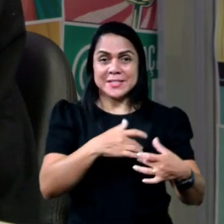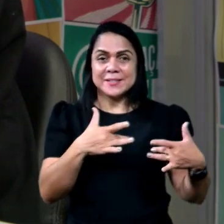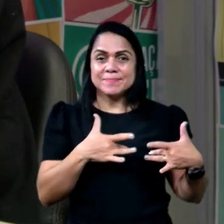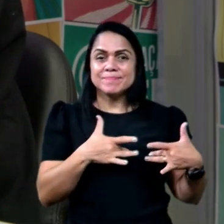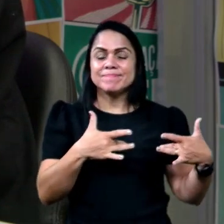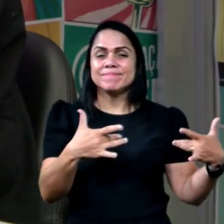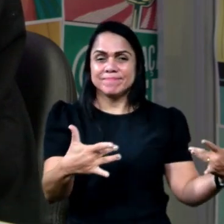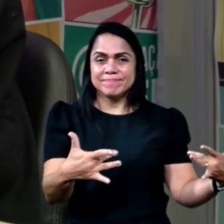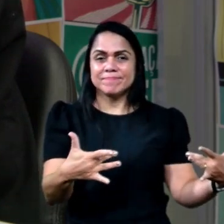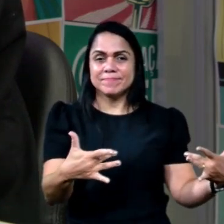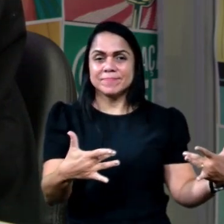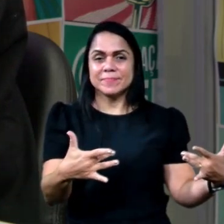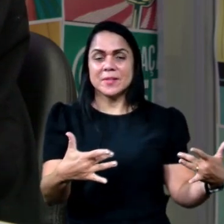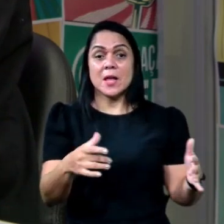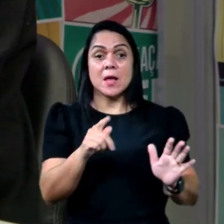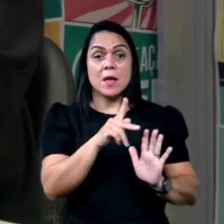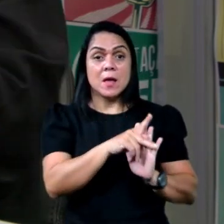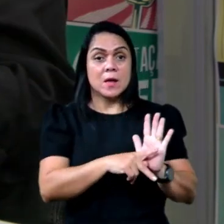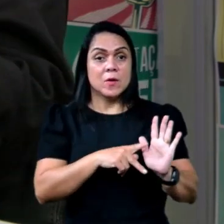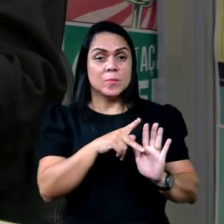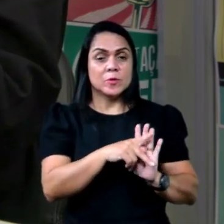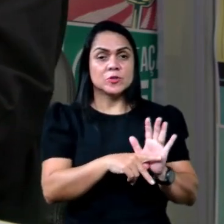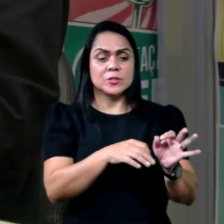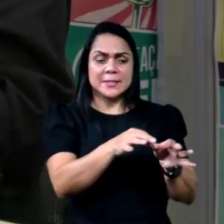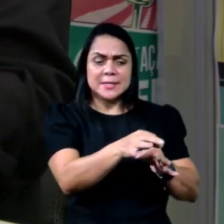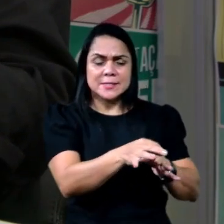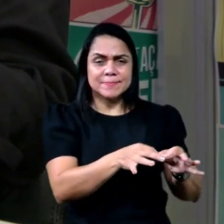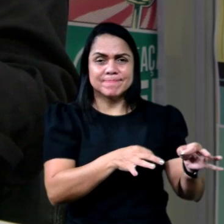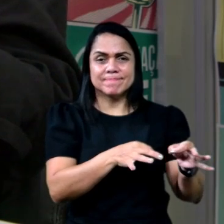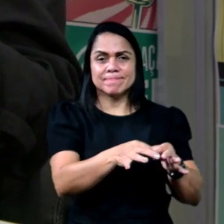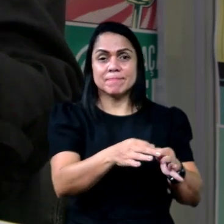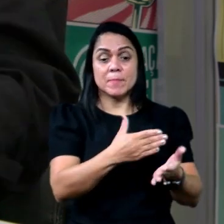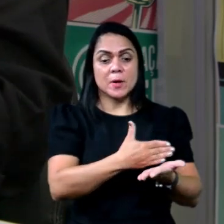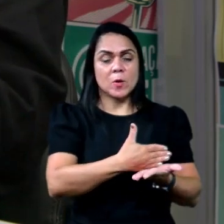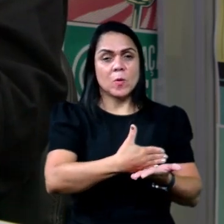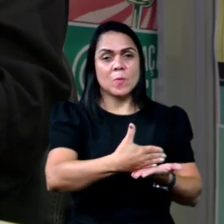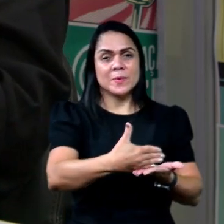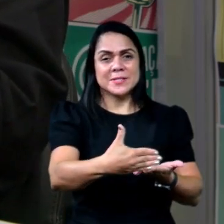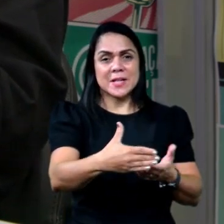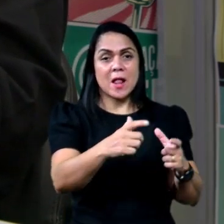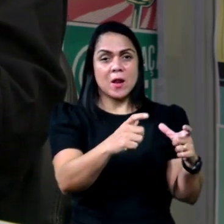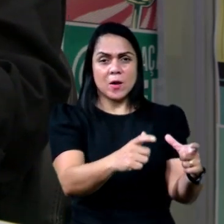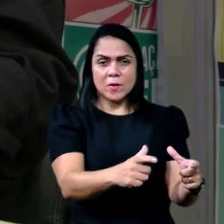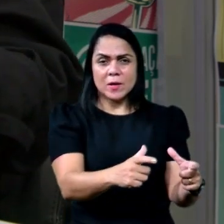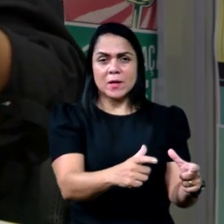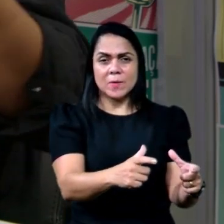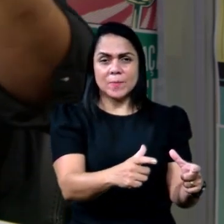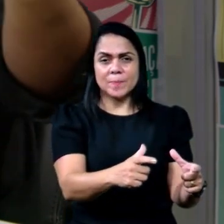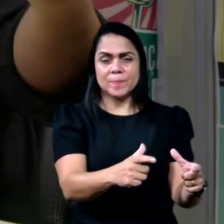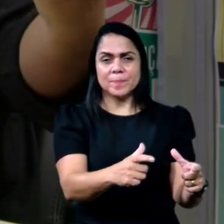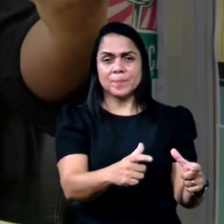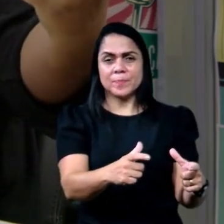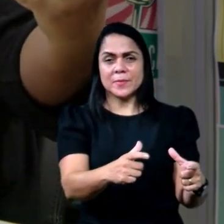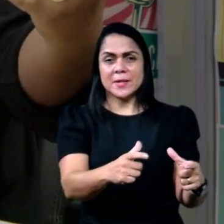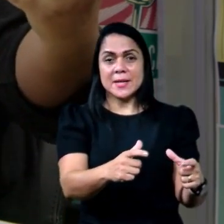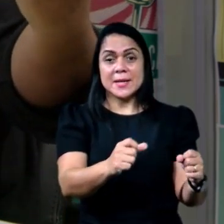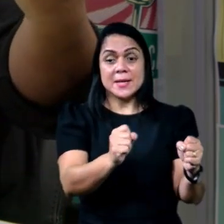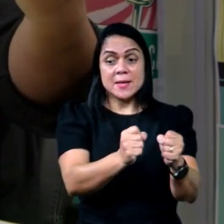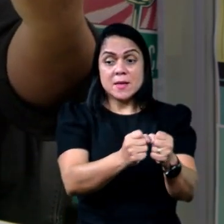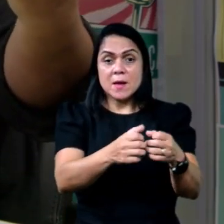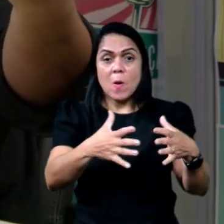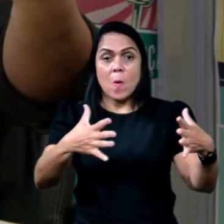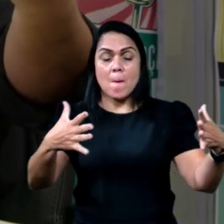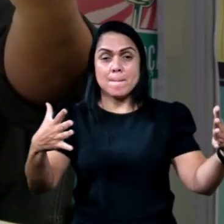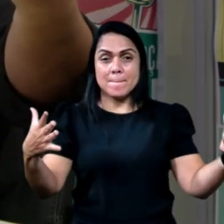é um projeto que está sendo articulado para começar local e depois ele se expandir